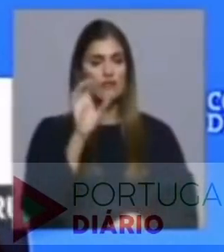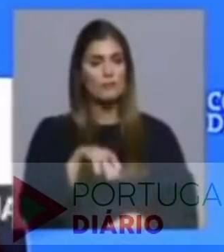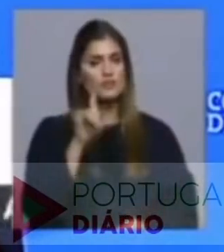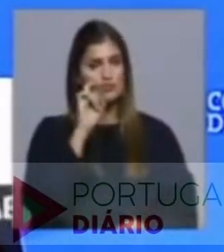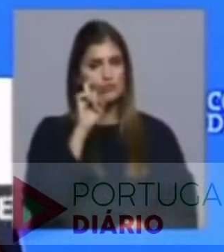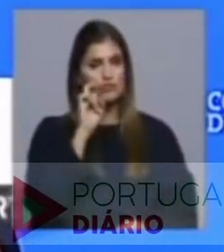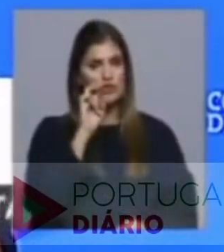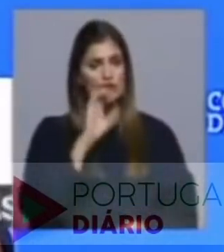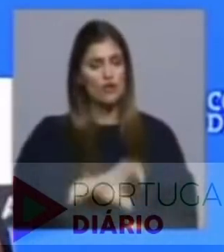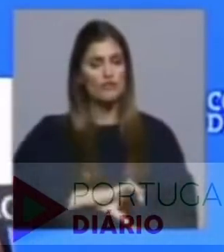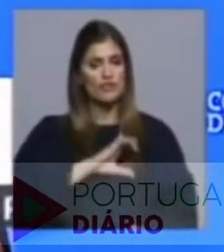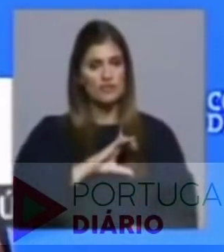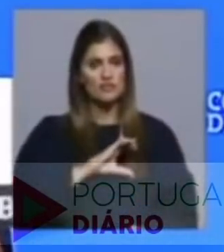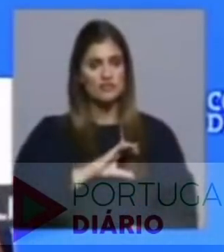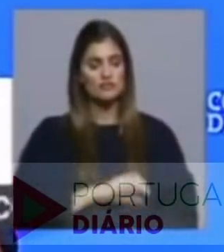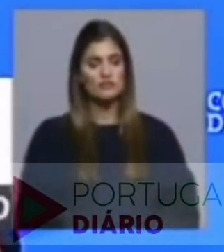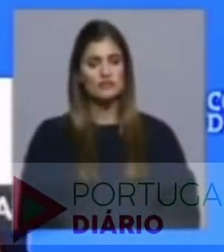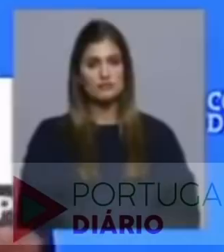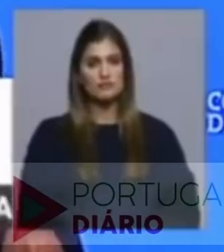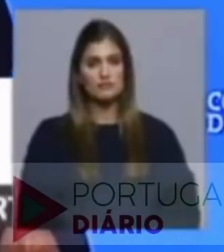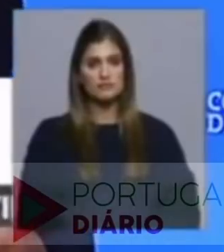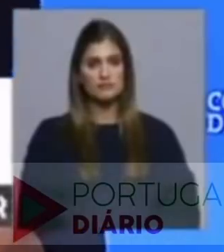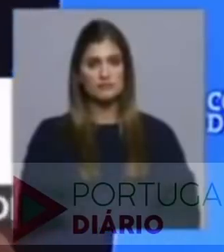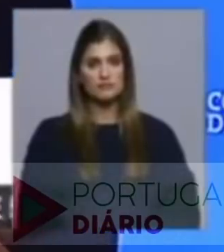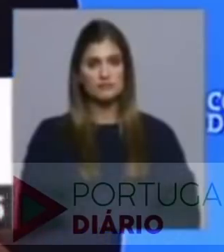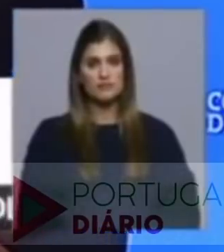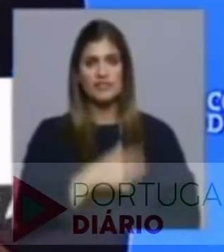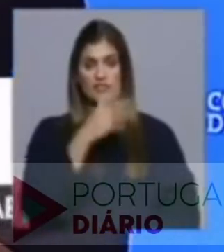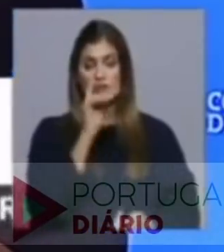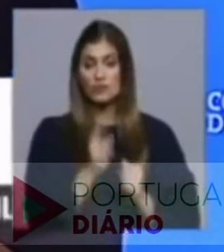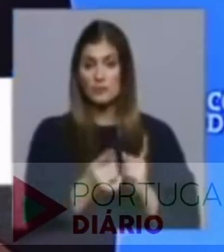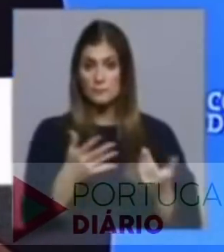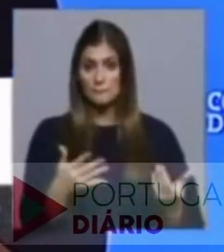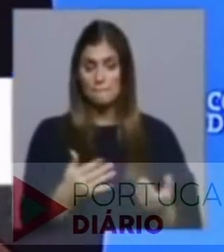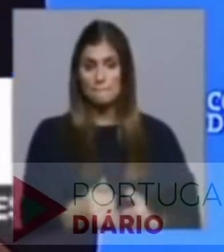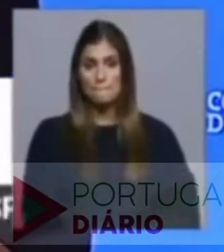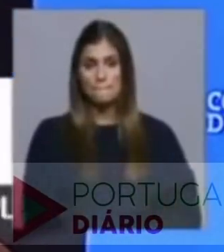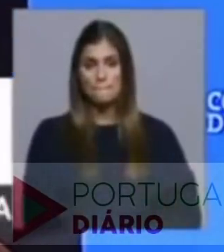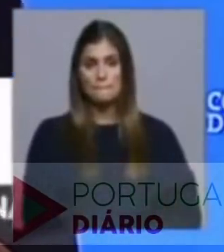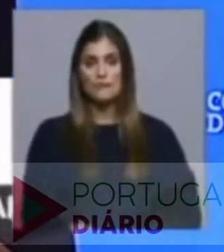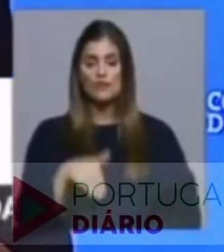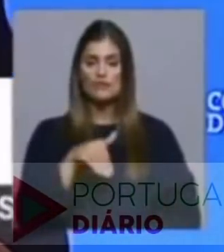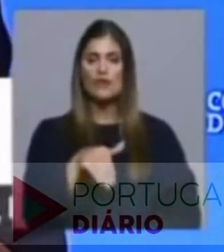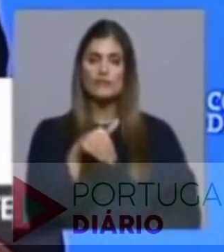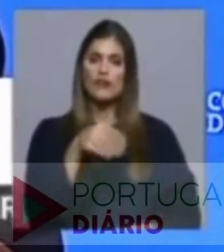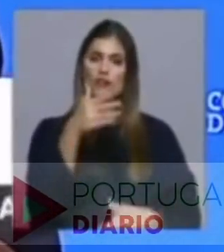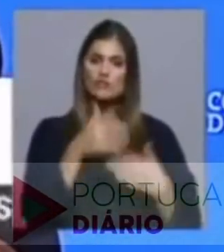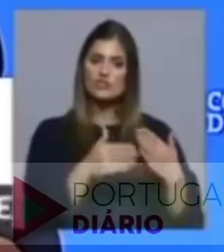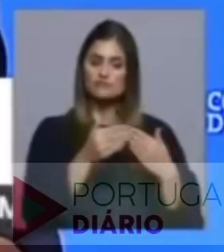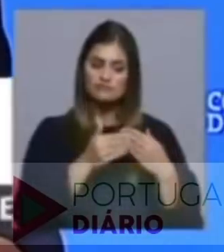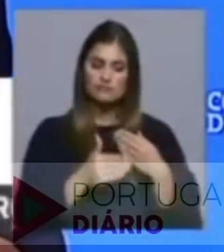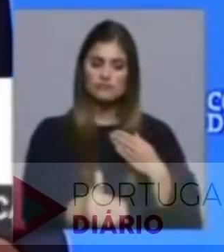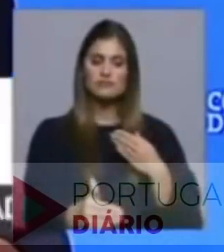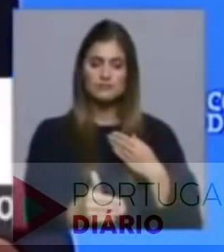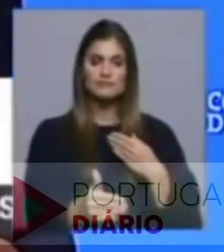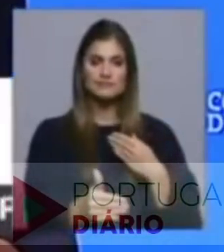e com confiança. E dizer o seguinte: o que vai acontecer a partir de agora,